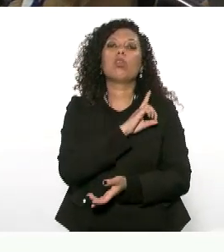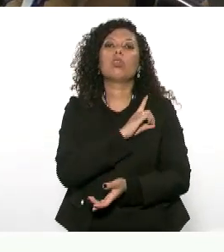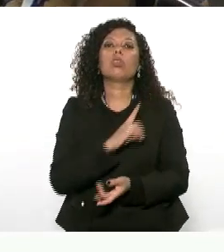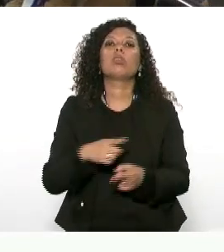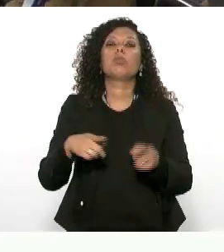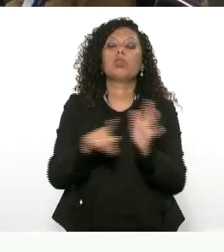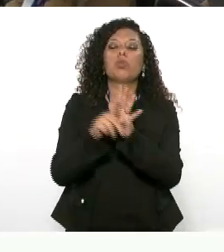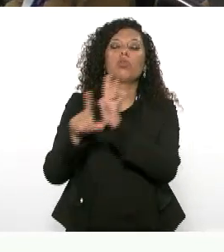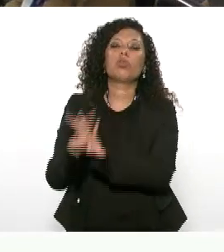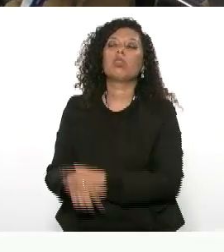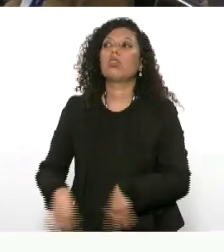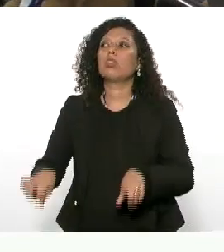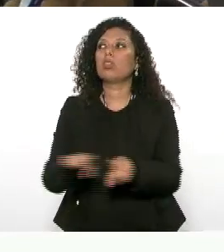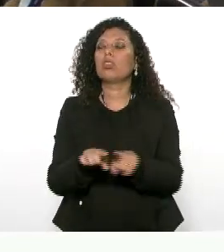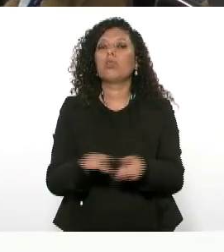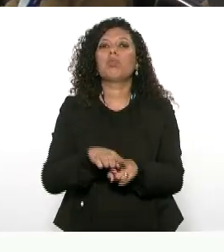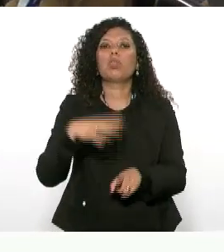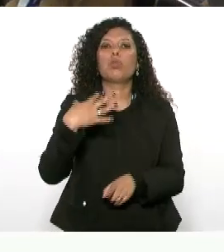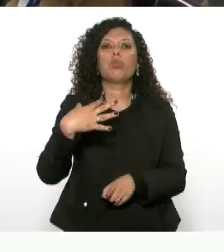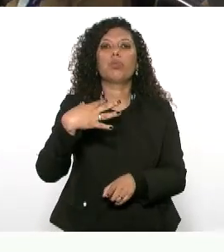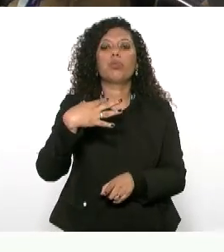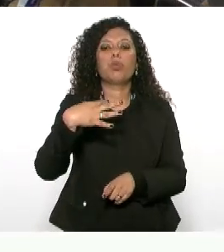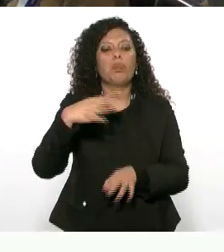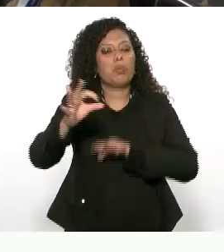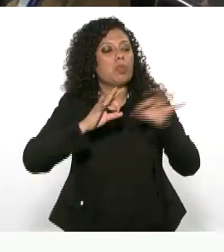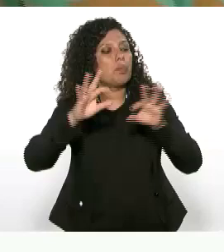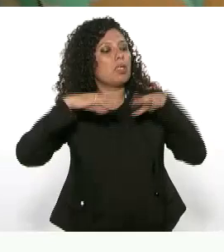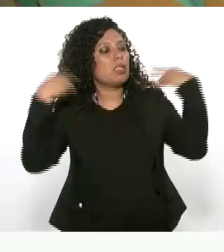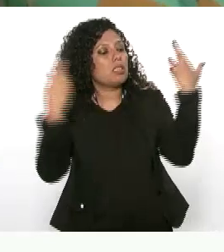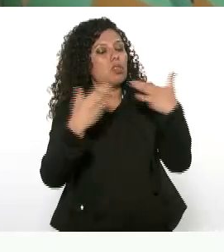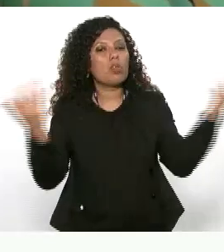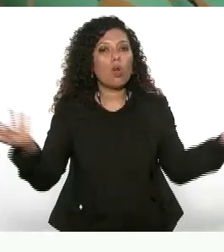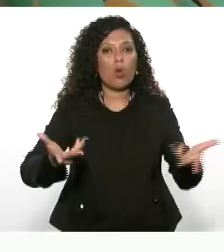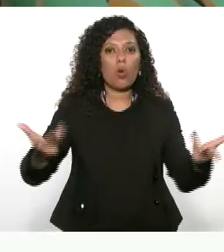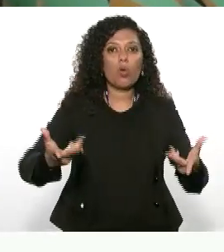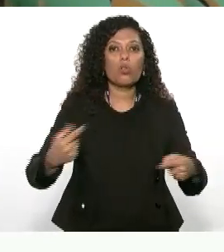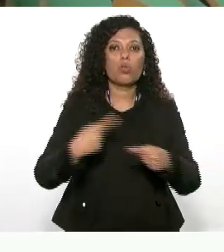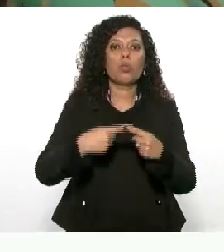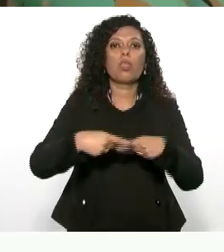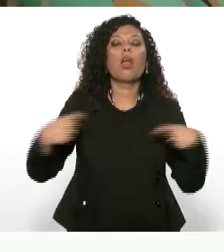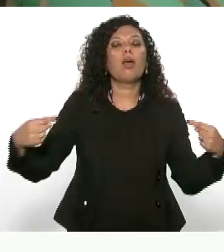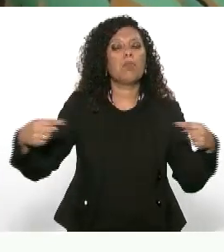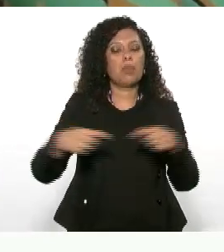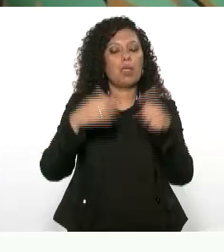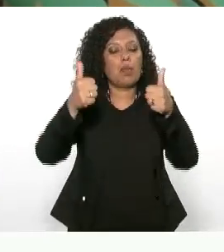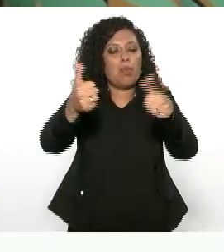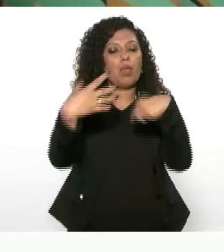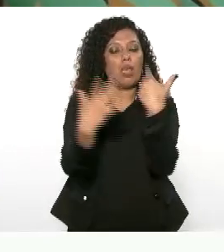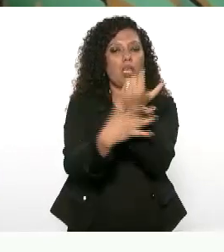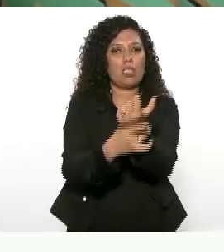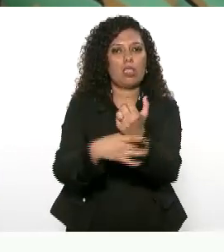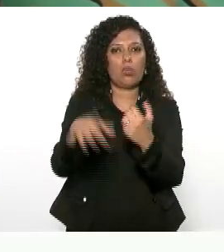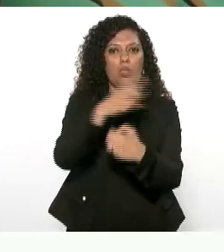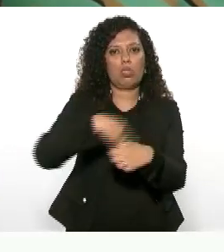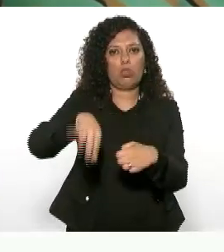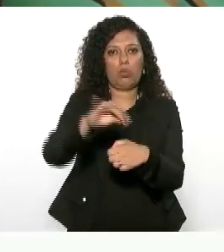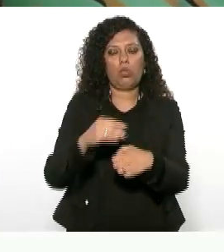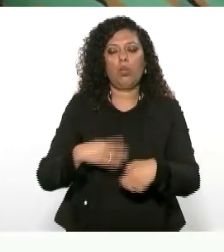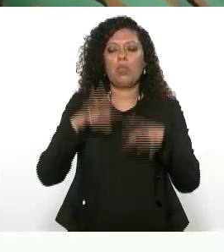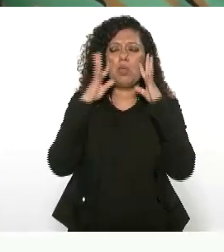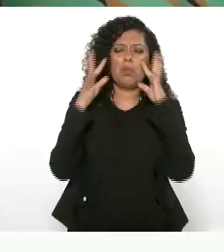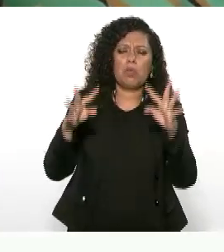lei, como também pela convocação da audiência pública, muito pertinente para a área de segurança pública. O que me chamou a atenção aqui,